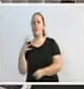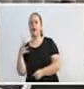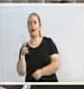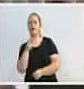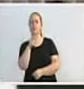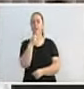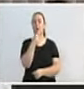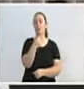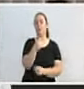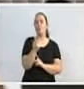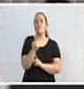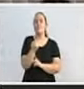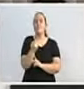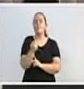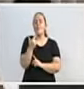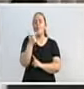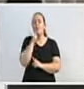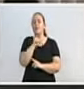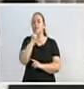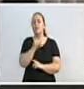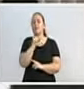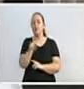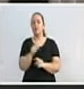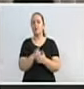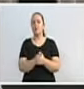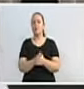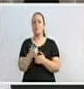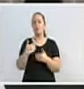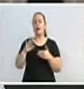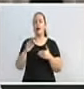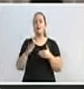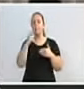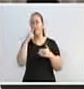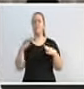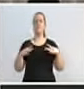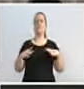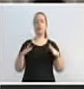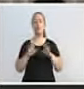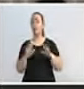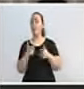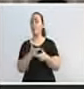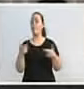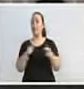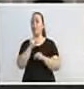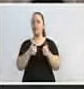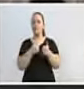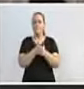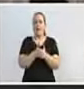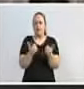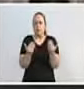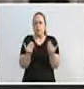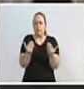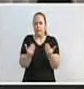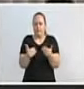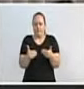os prefeitos em reeleição que não tiveram ainda eleições apertadas. Mas, mesmo assim, a grande maioria dos prefeitos que foram à